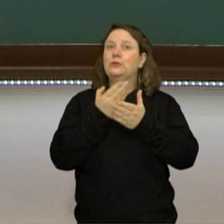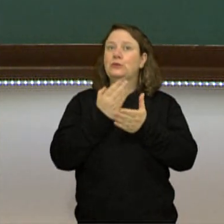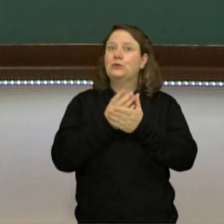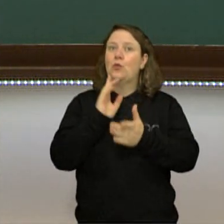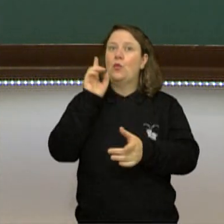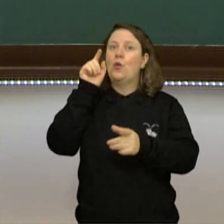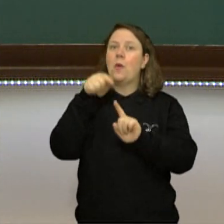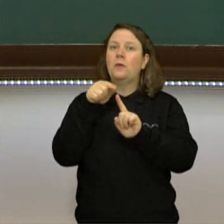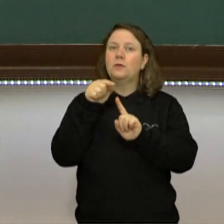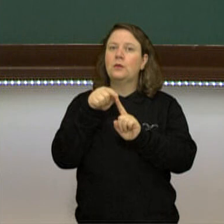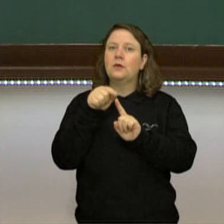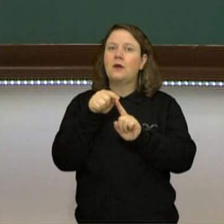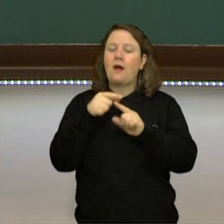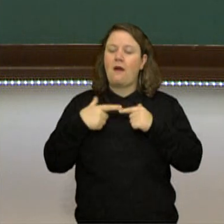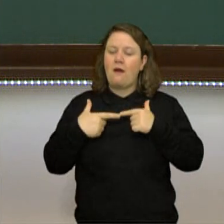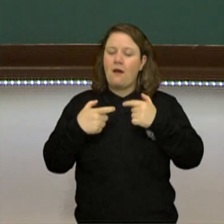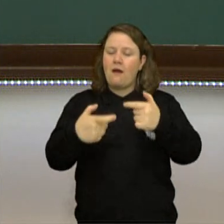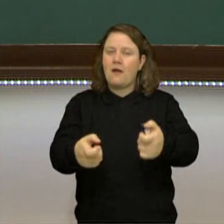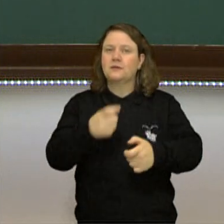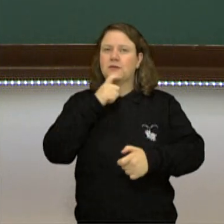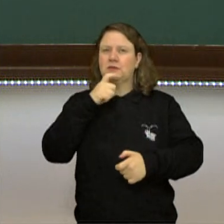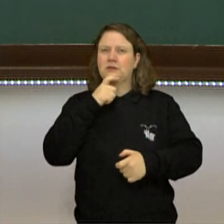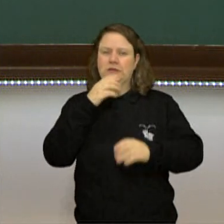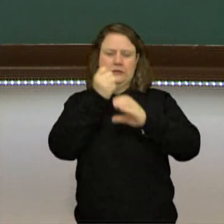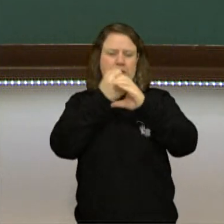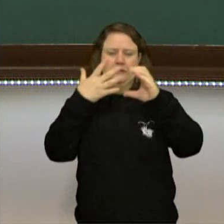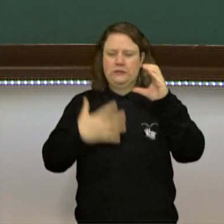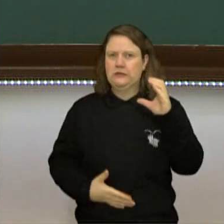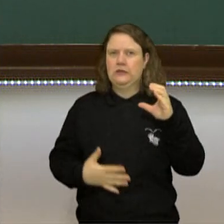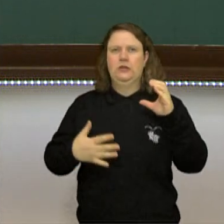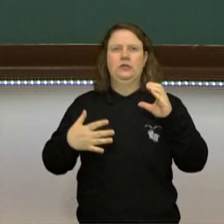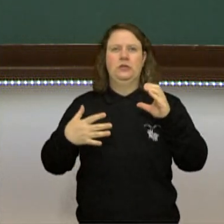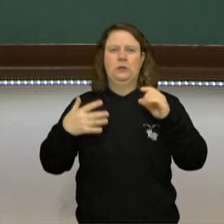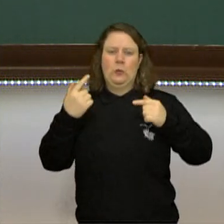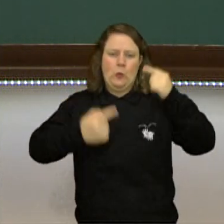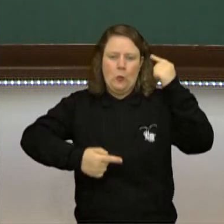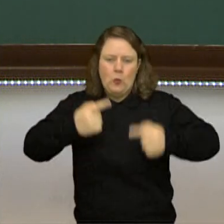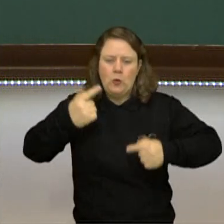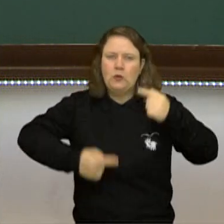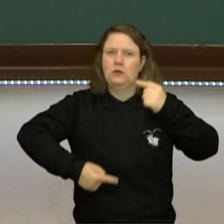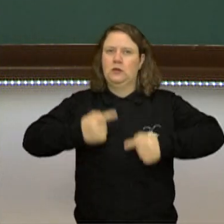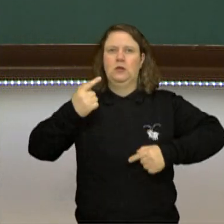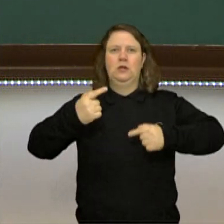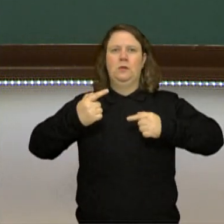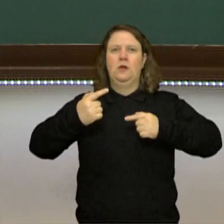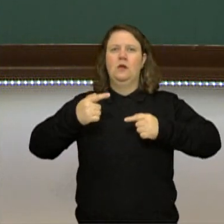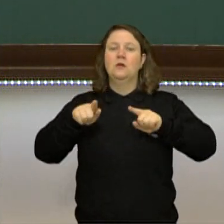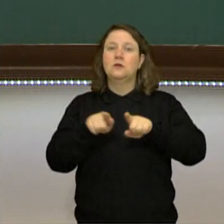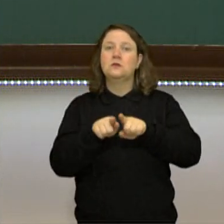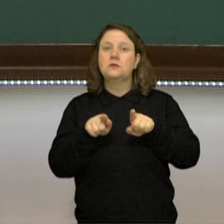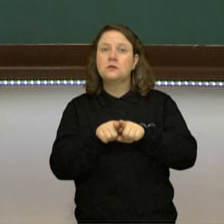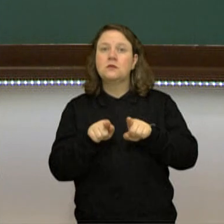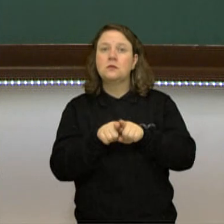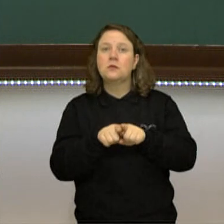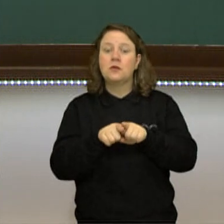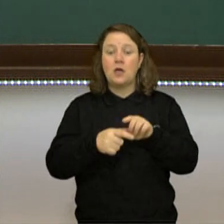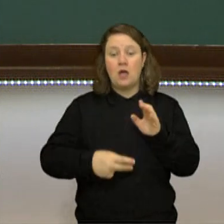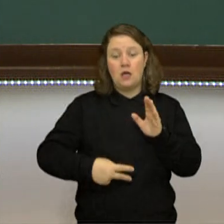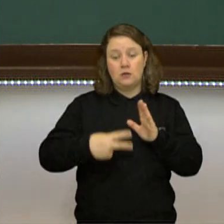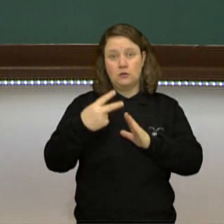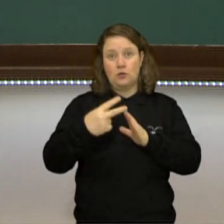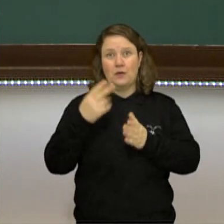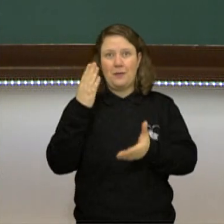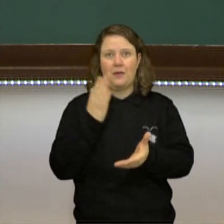Guerra Fria, sobre as características, conflitos e esse grande conflito que permeou toda a segunda metade